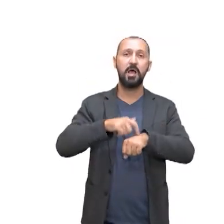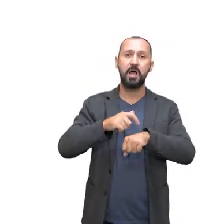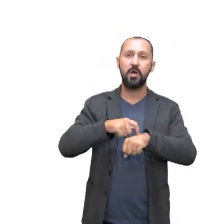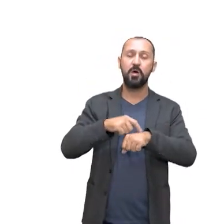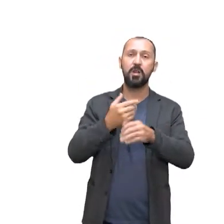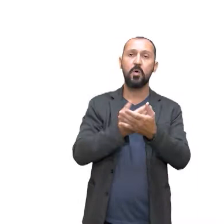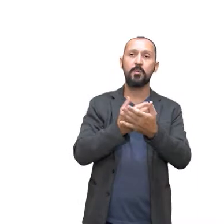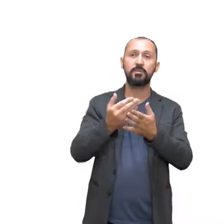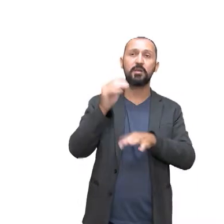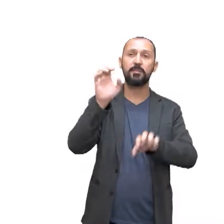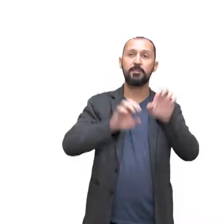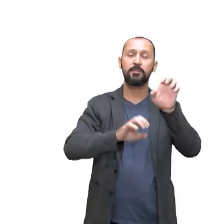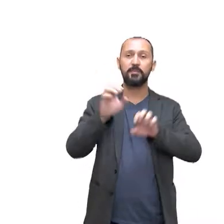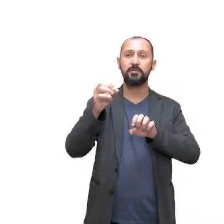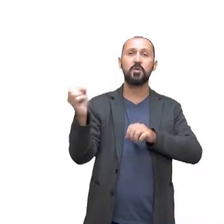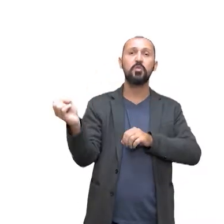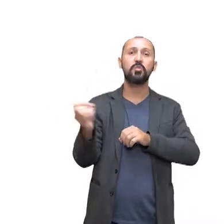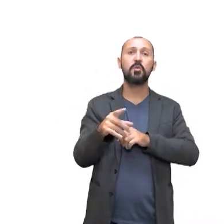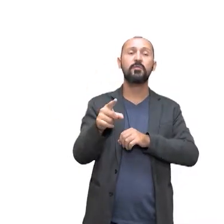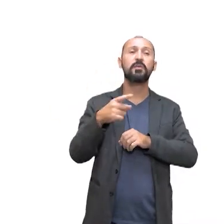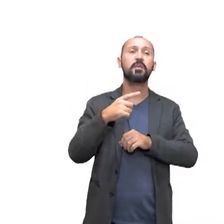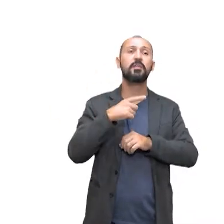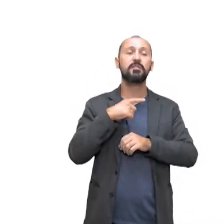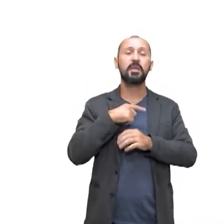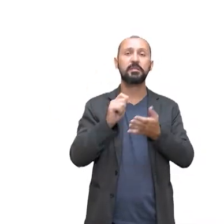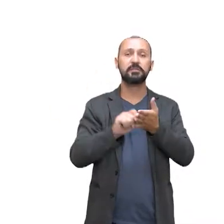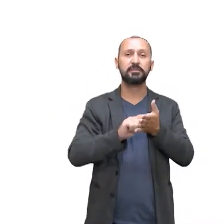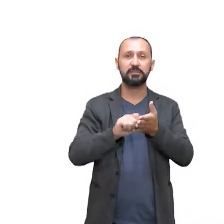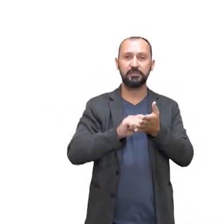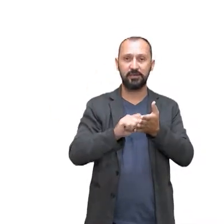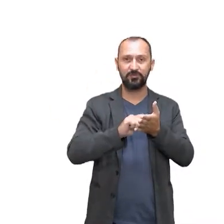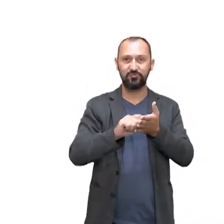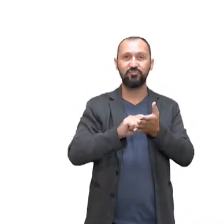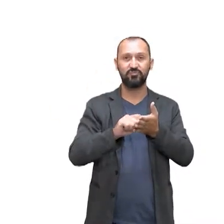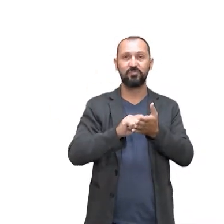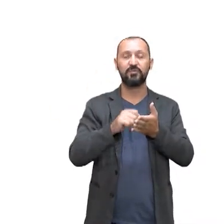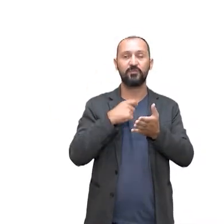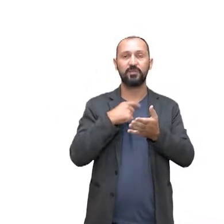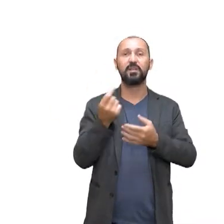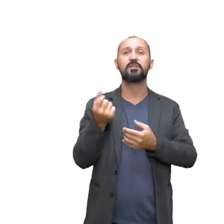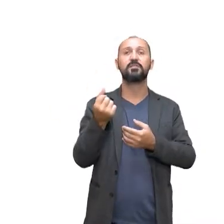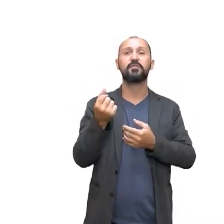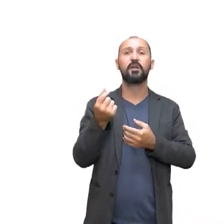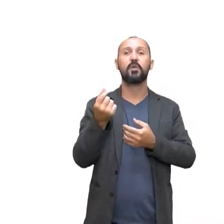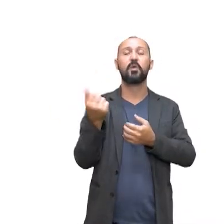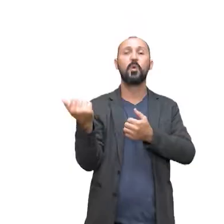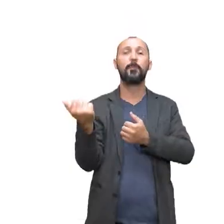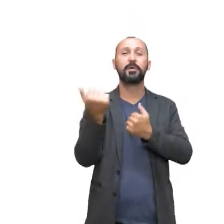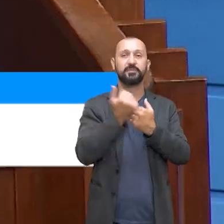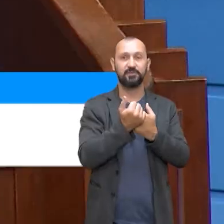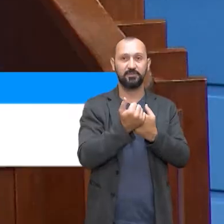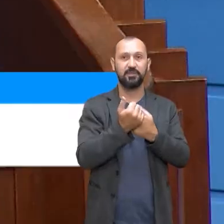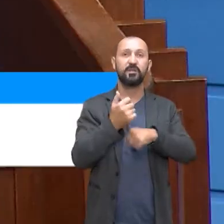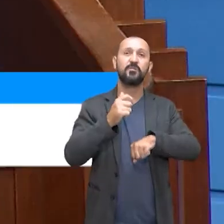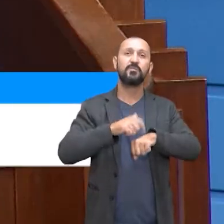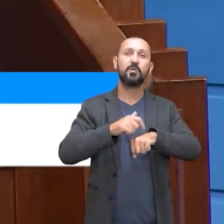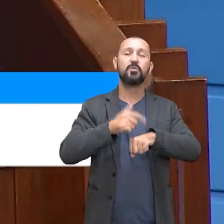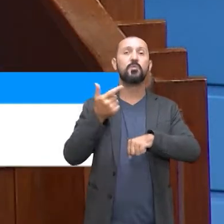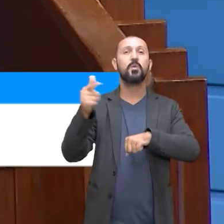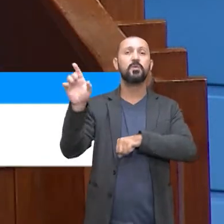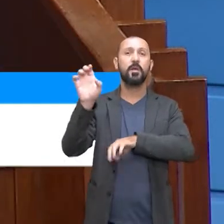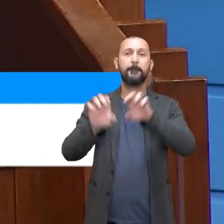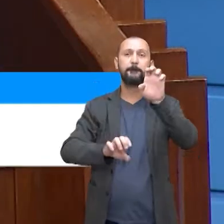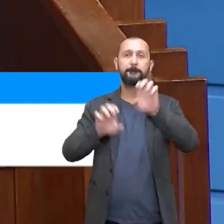vier a próxima empresa, as pessoas que têm esse crédito terão esse valor compensado quando uma